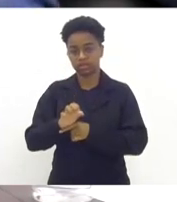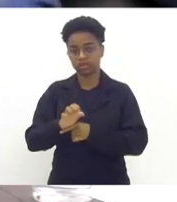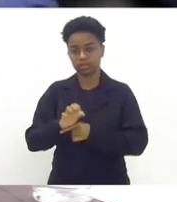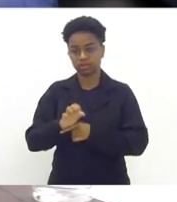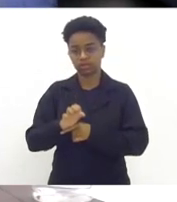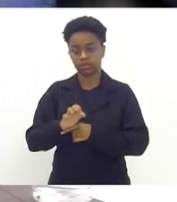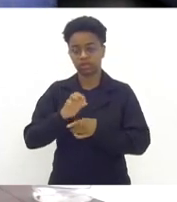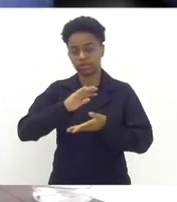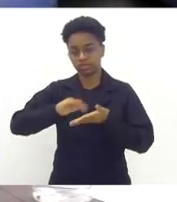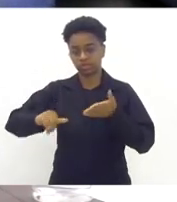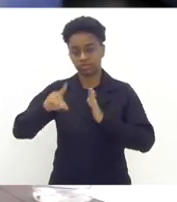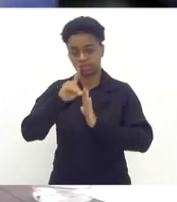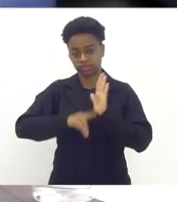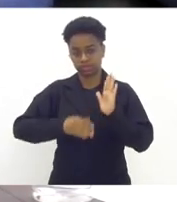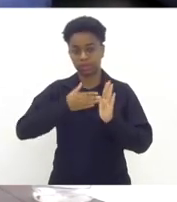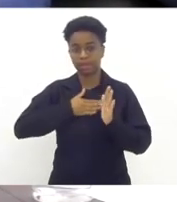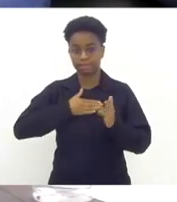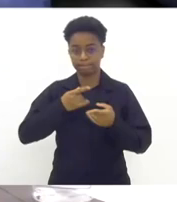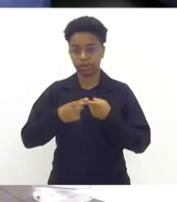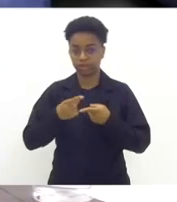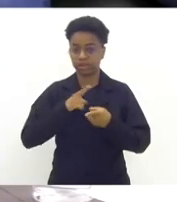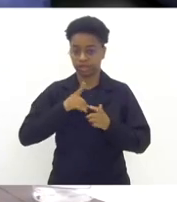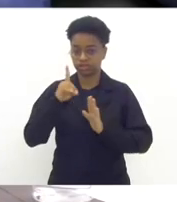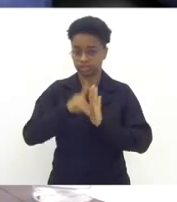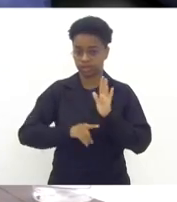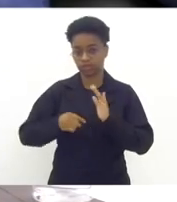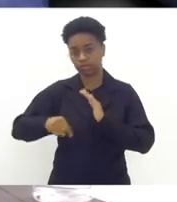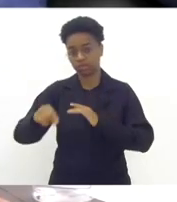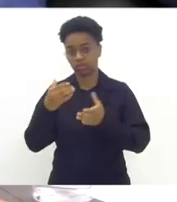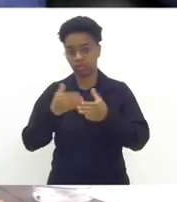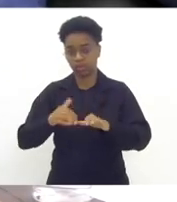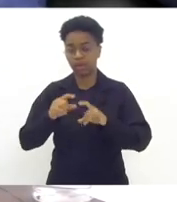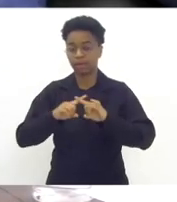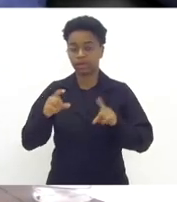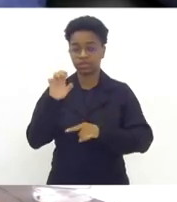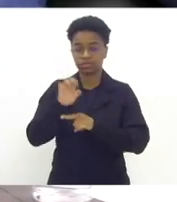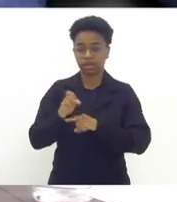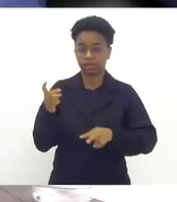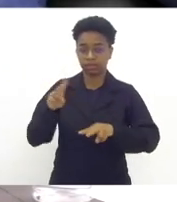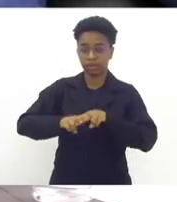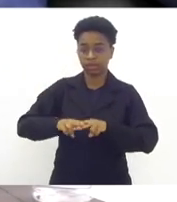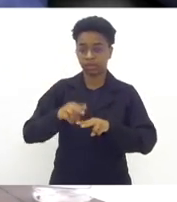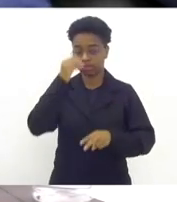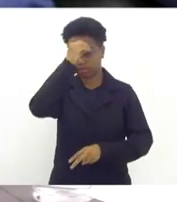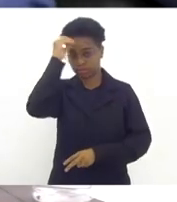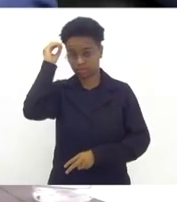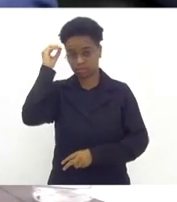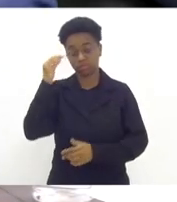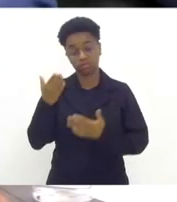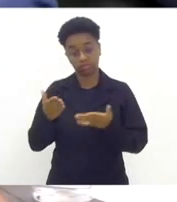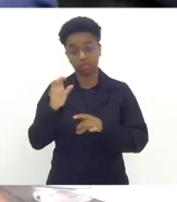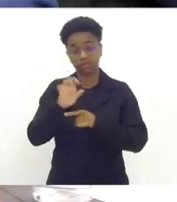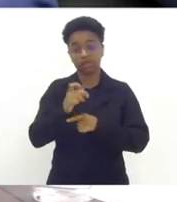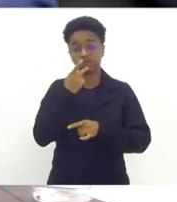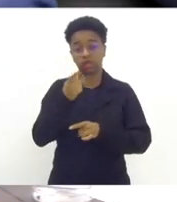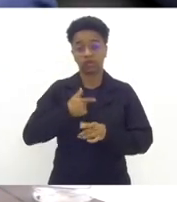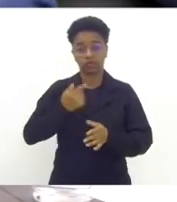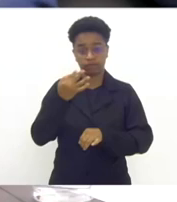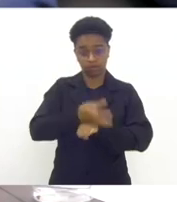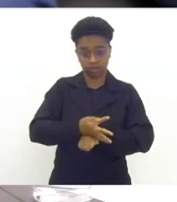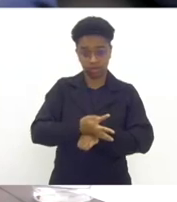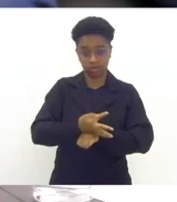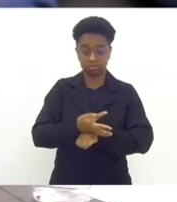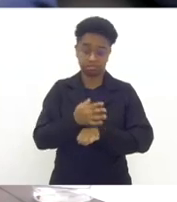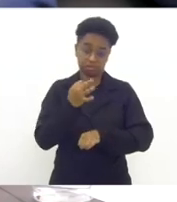esse direito, porque eu teria direito de ir ao concurso. Sendo que o Estado me prendeu justamente. O Estado alegava que eu faltei uma etapa. Falta